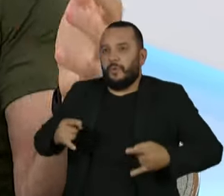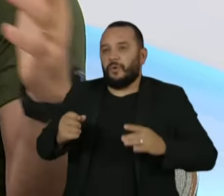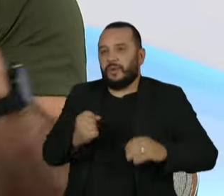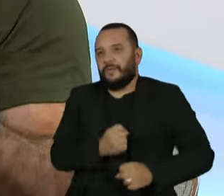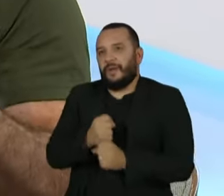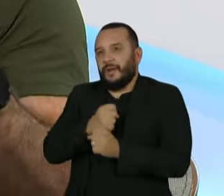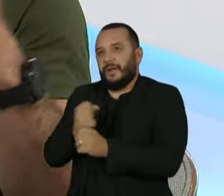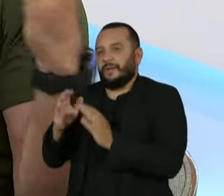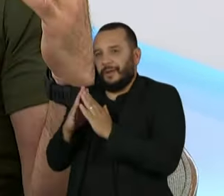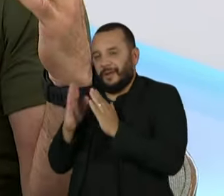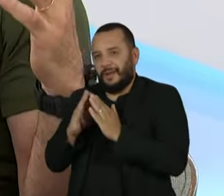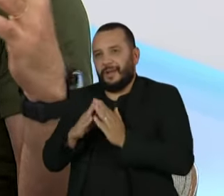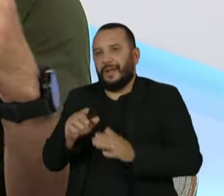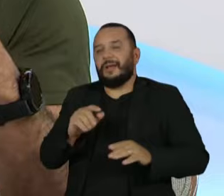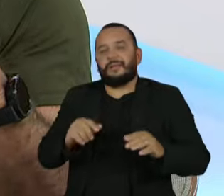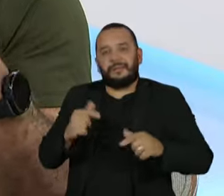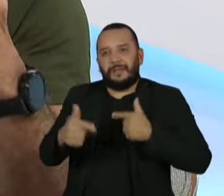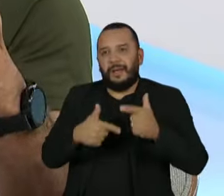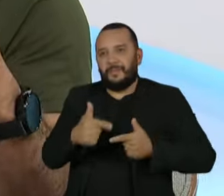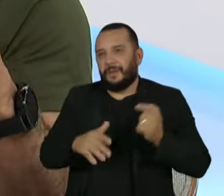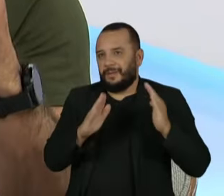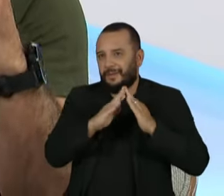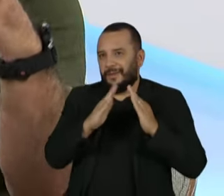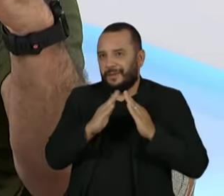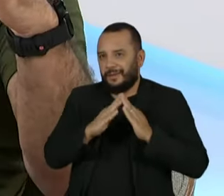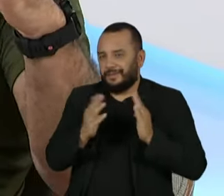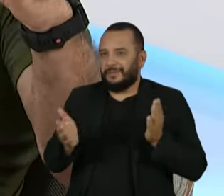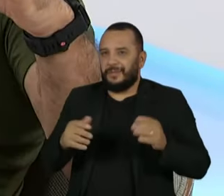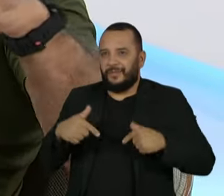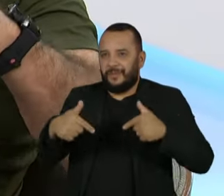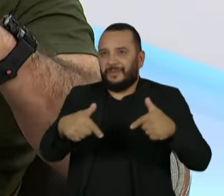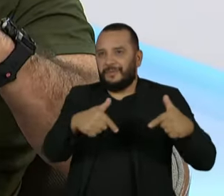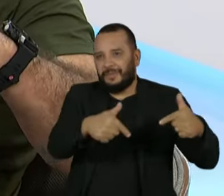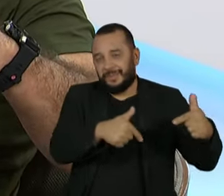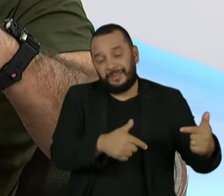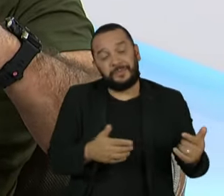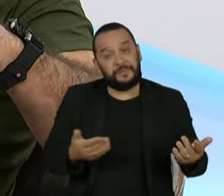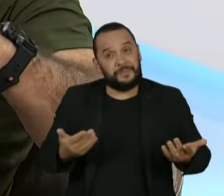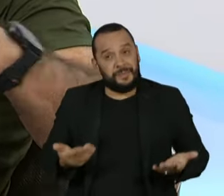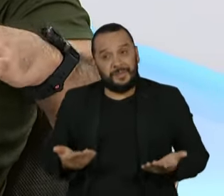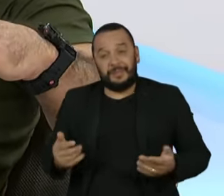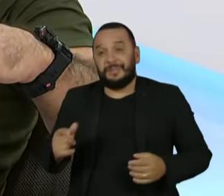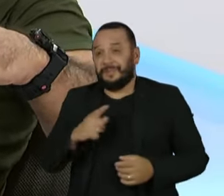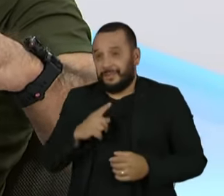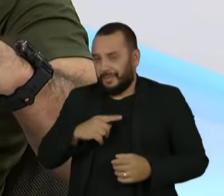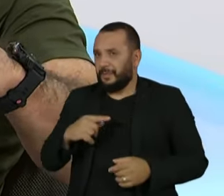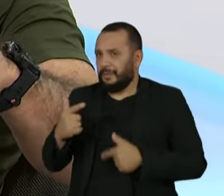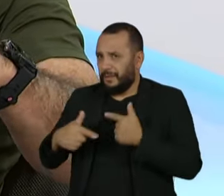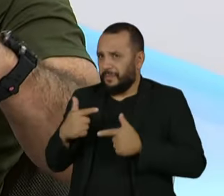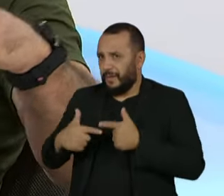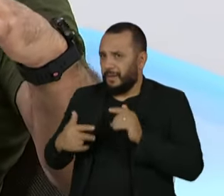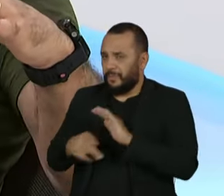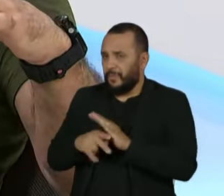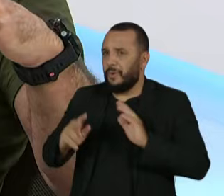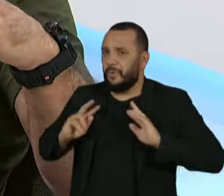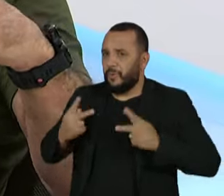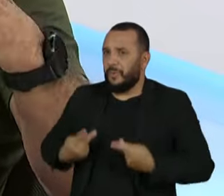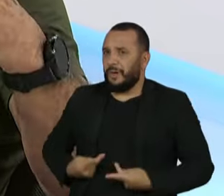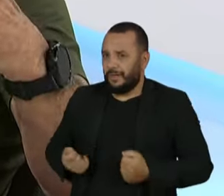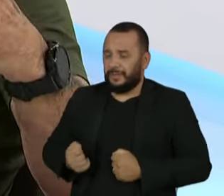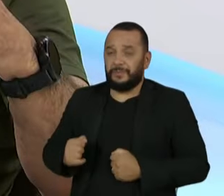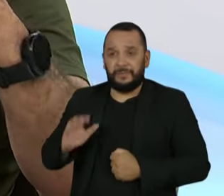casas robôs fazendo isso robôs fazendo aquilo e de repente Essas atividades que são humanas também mas que são de